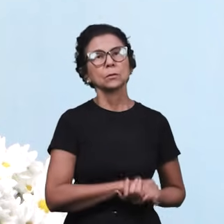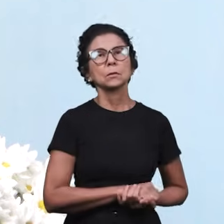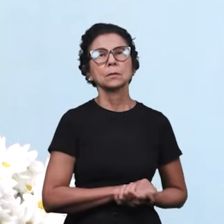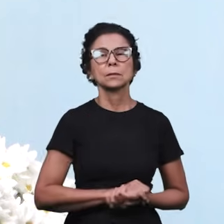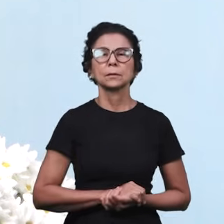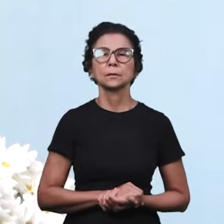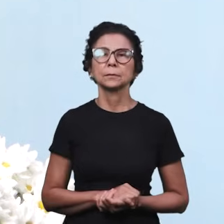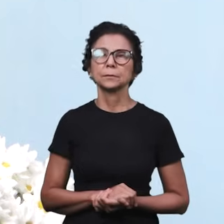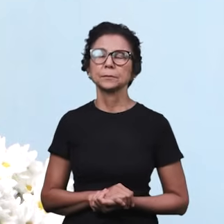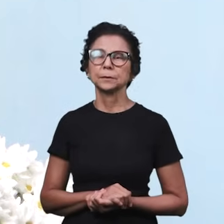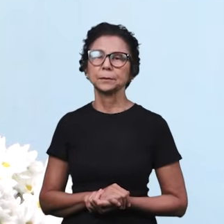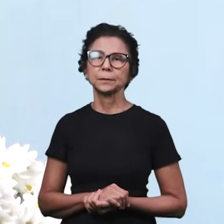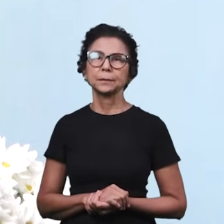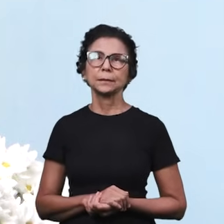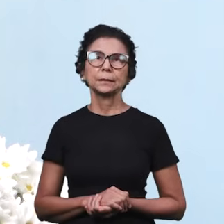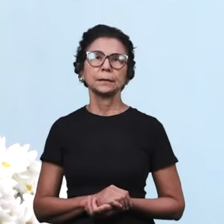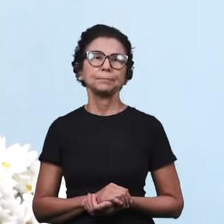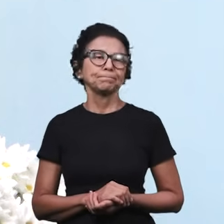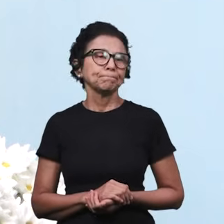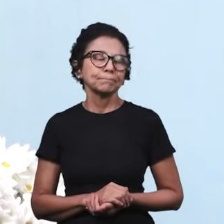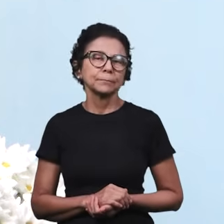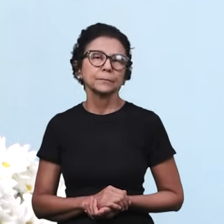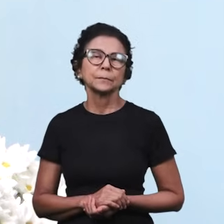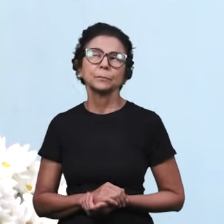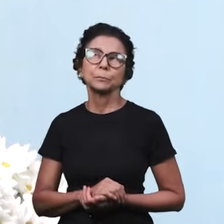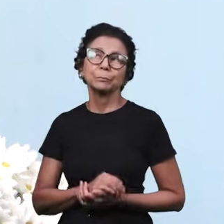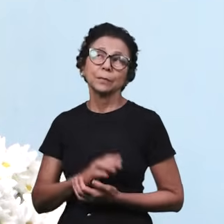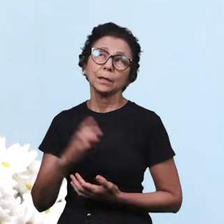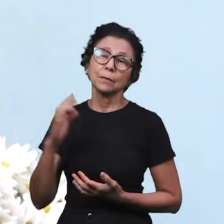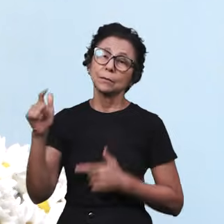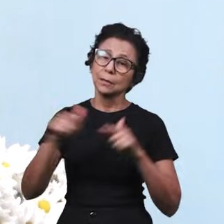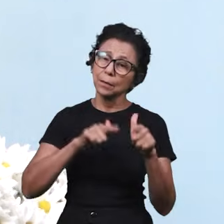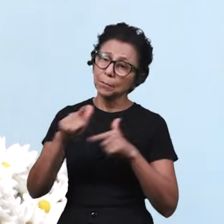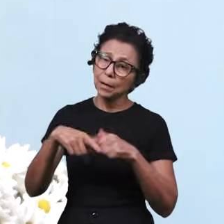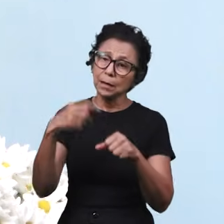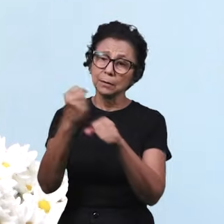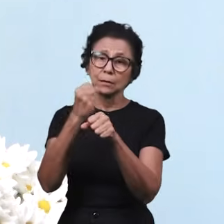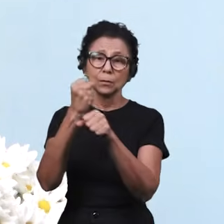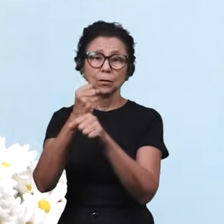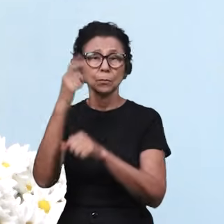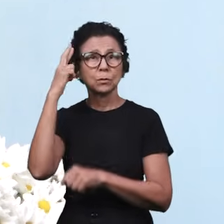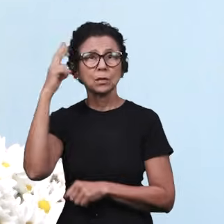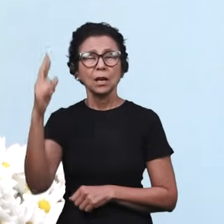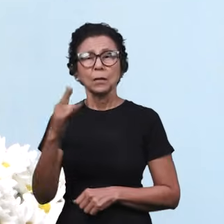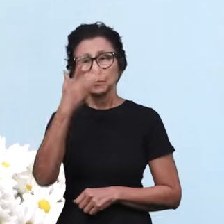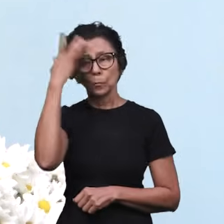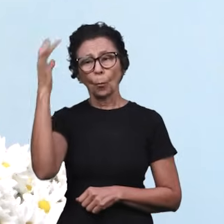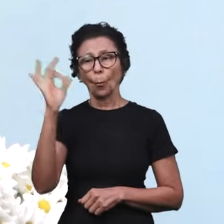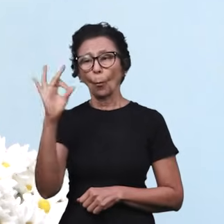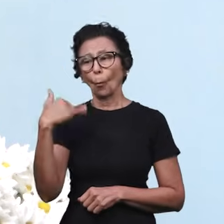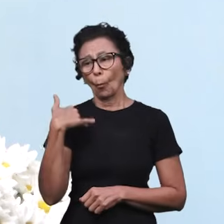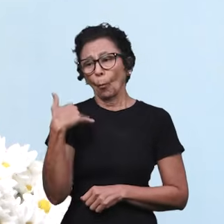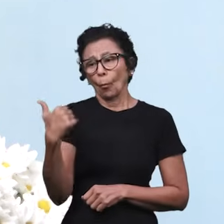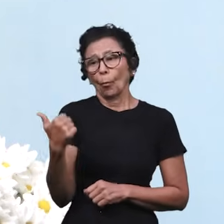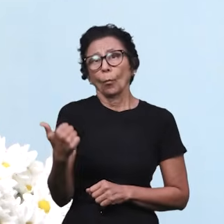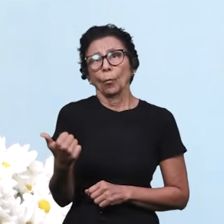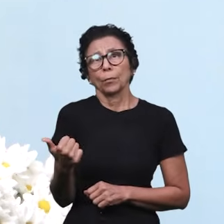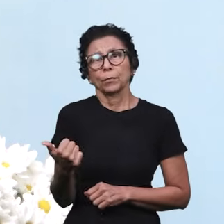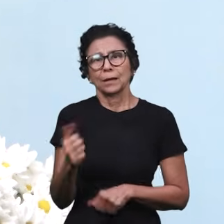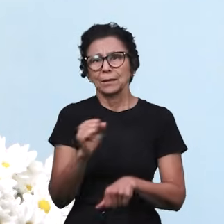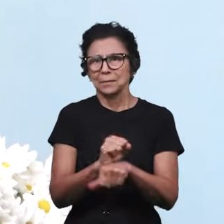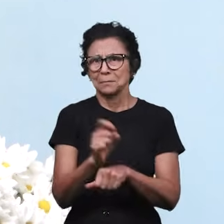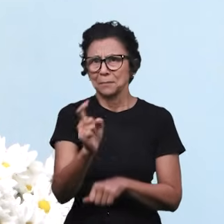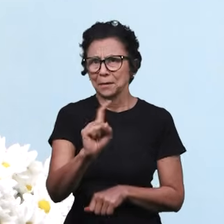Então, assim, se envolva na obra. Ah, Amável, mas ninguém me chamou, meu irmão. Espere ninguém te chamar, não. Se